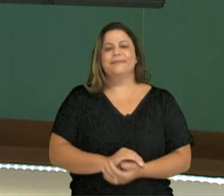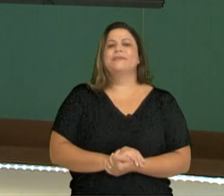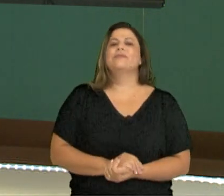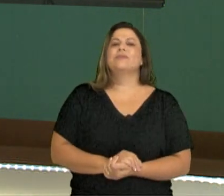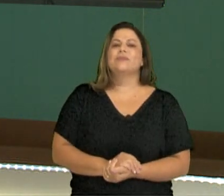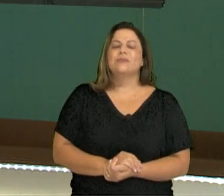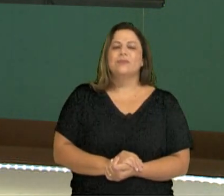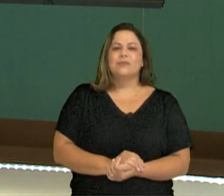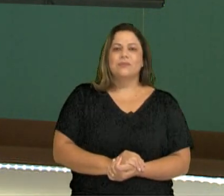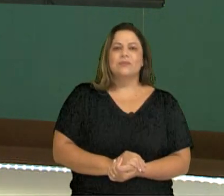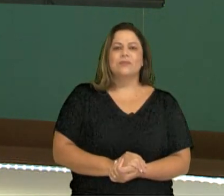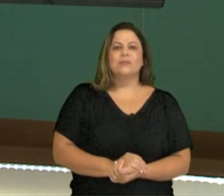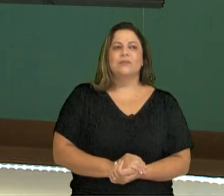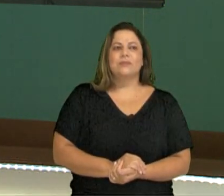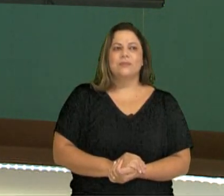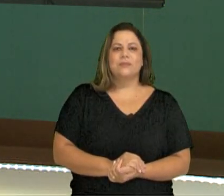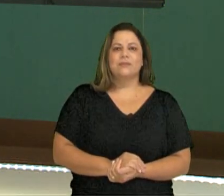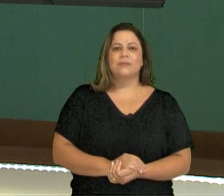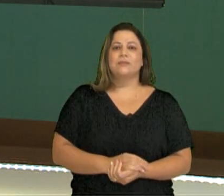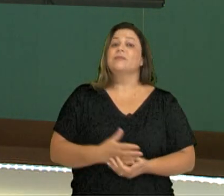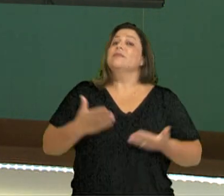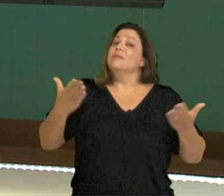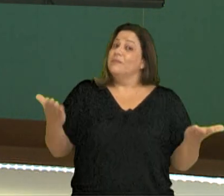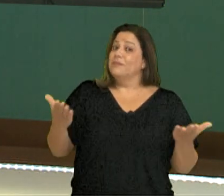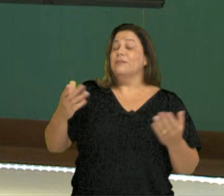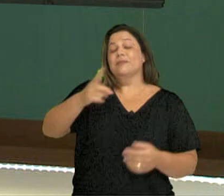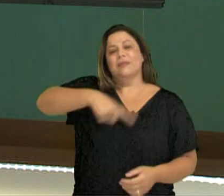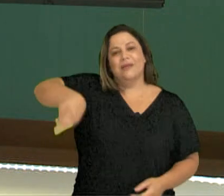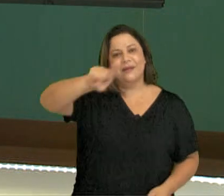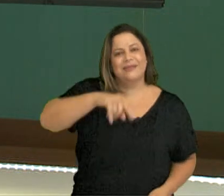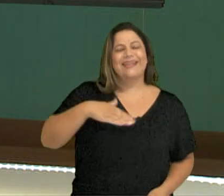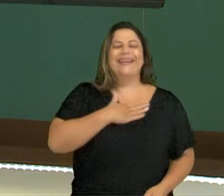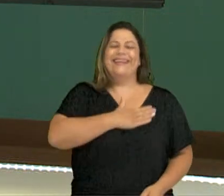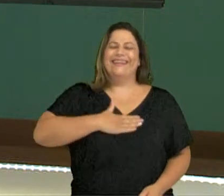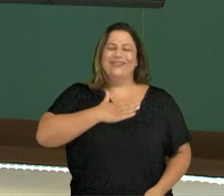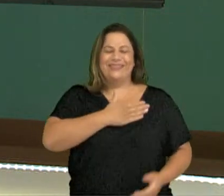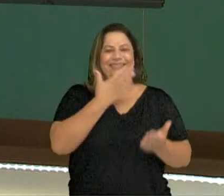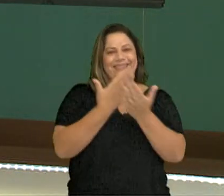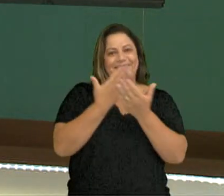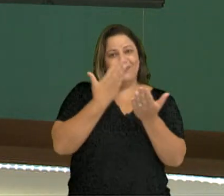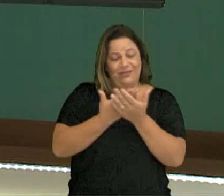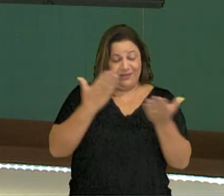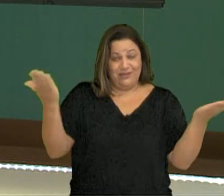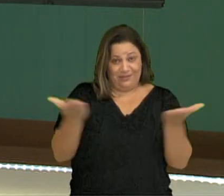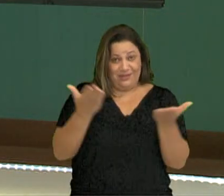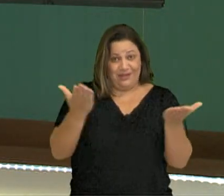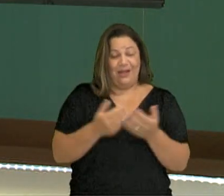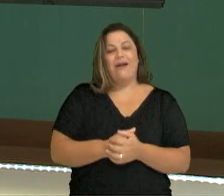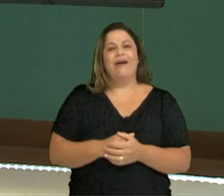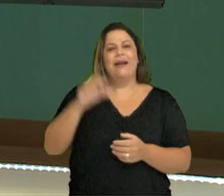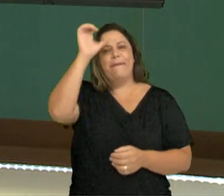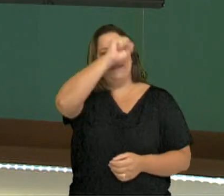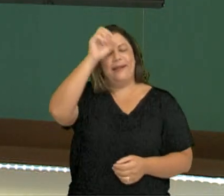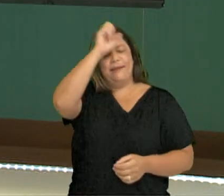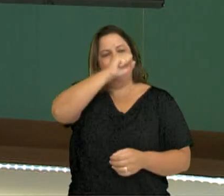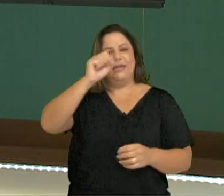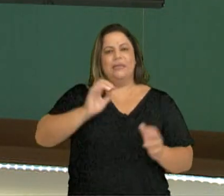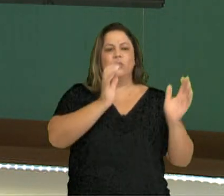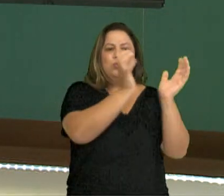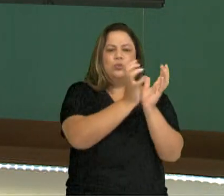orquestra. Eu espero que você tenha gostado da nossa aula. Nessa aula nós vimos a família